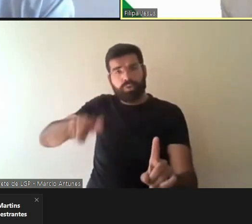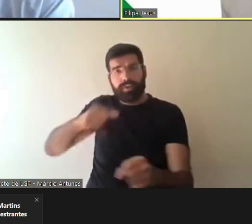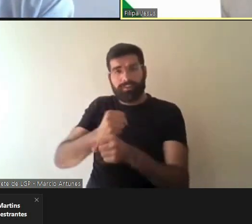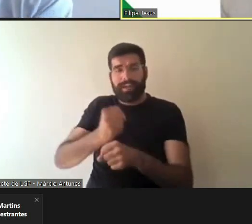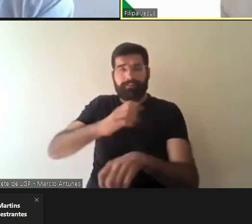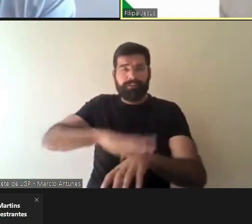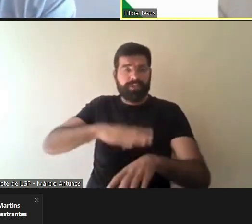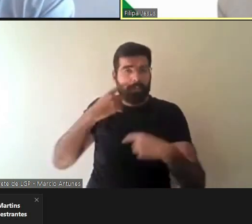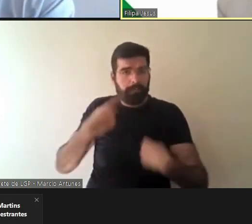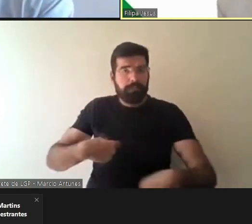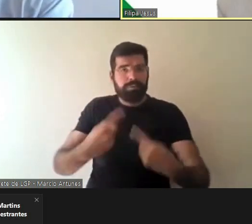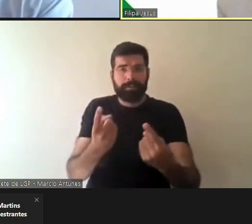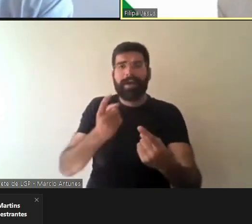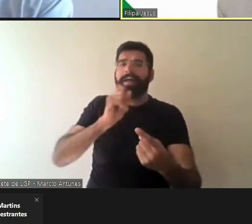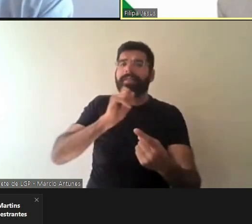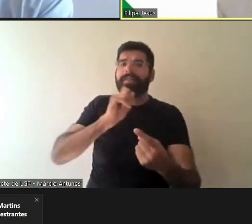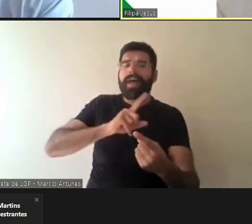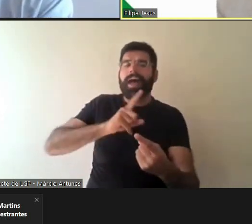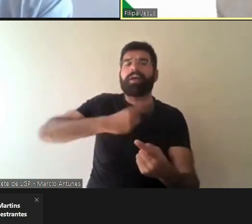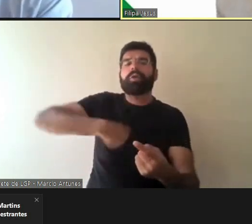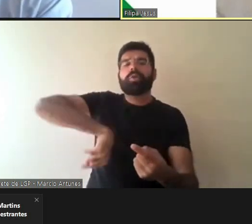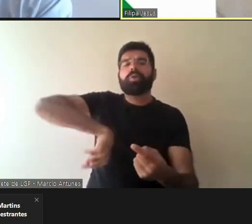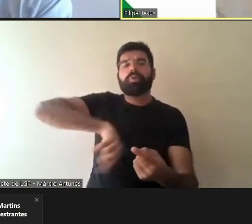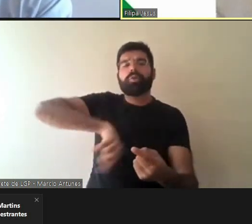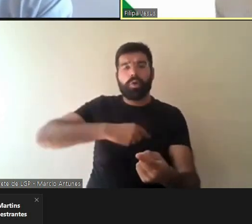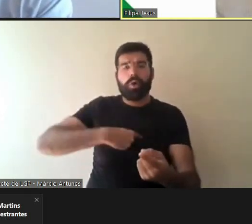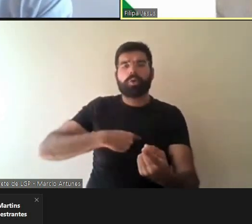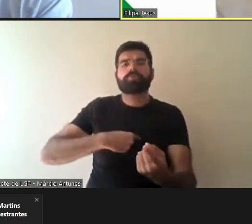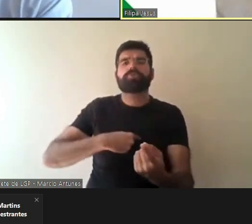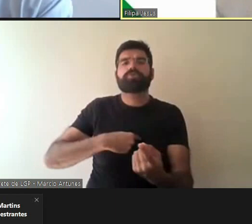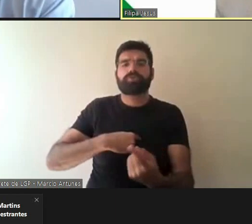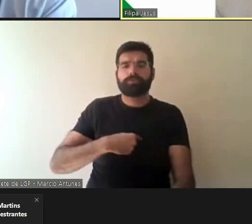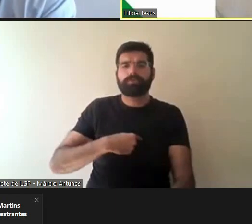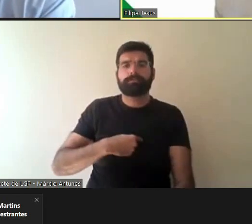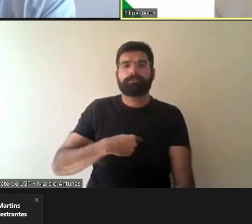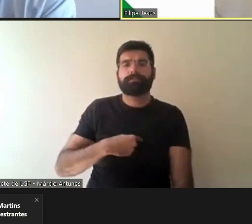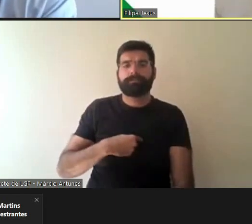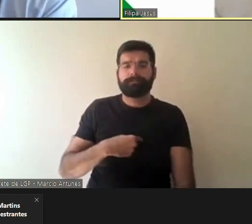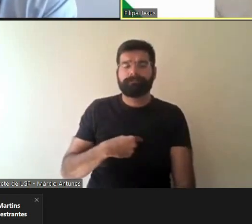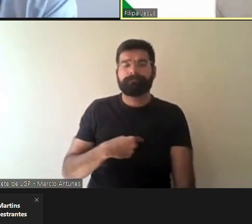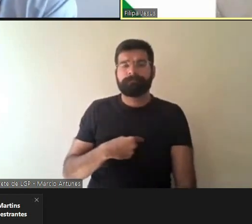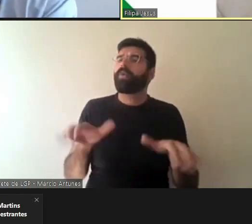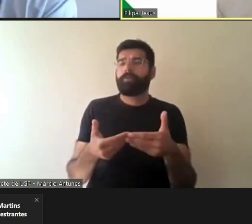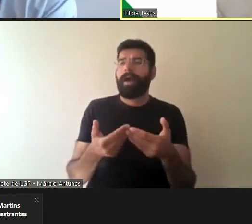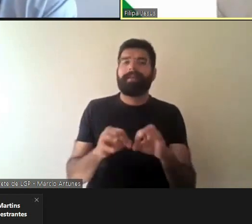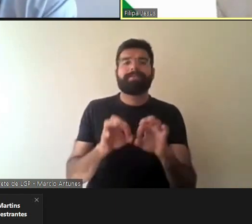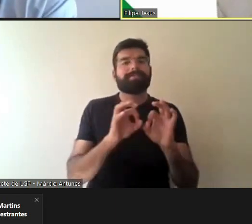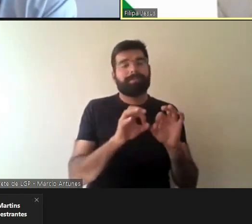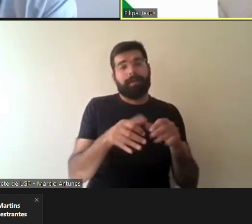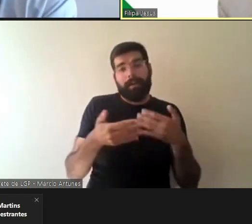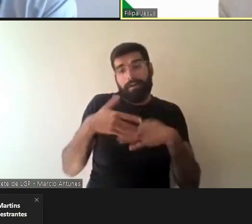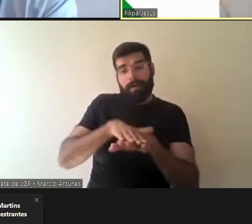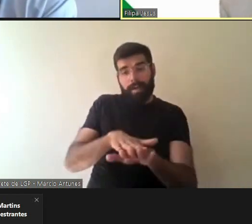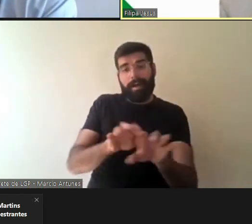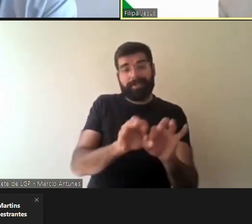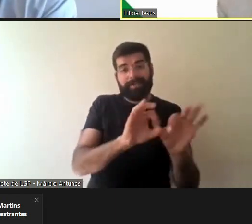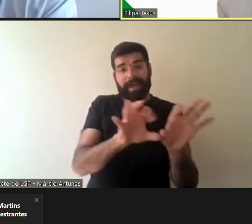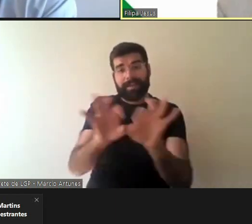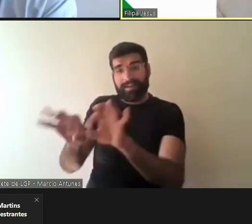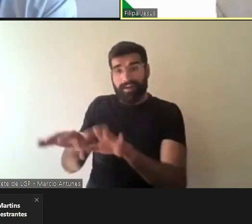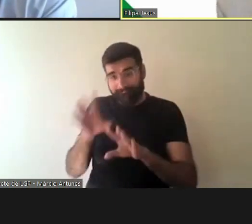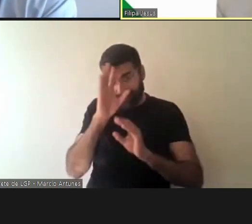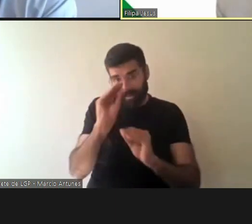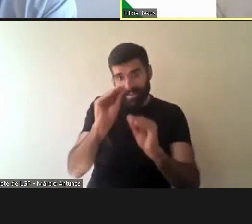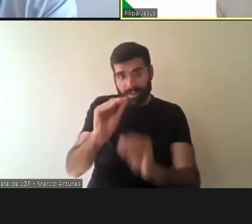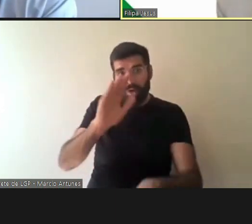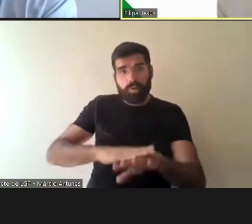pública, conseguíamos criar grupos homogéneos de formação, porque as pessoas que pertencem a